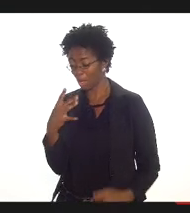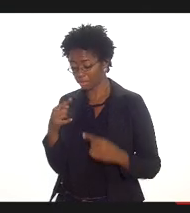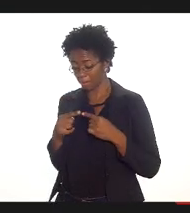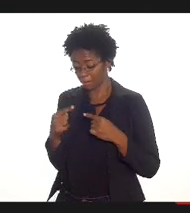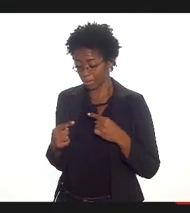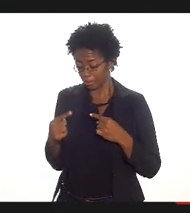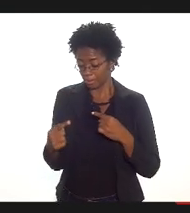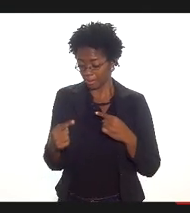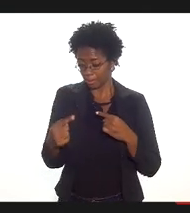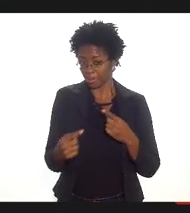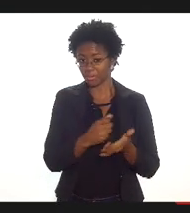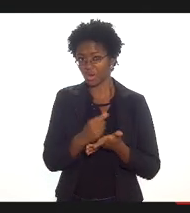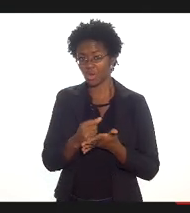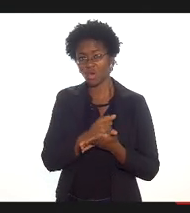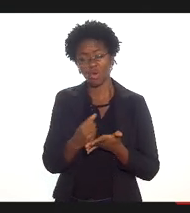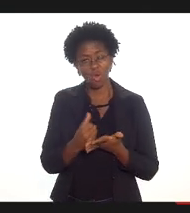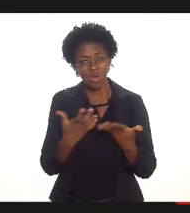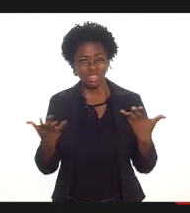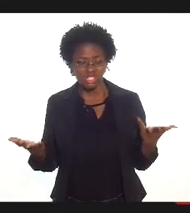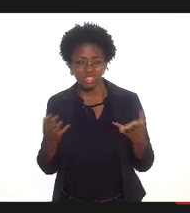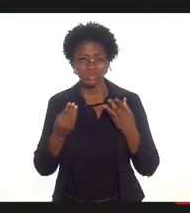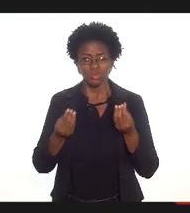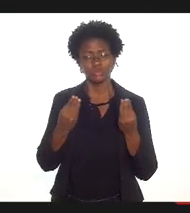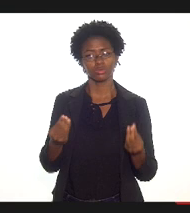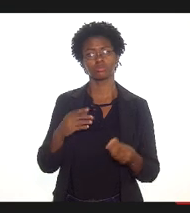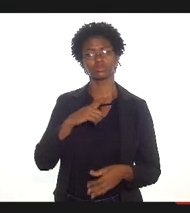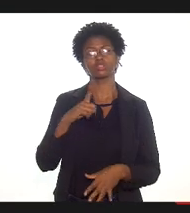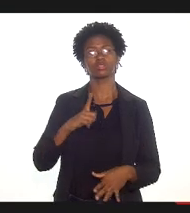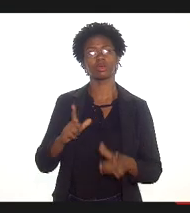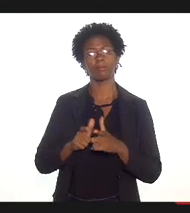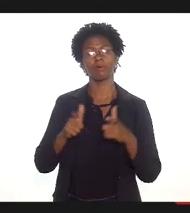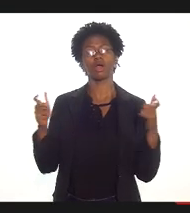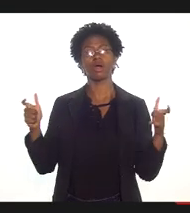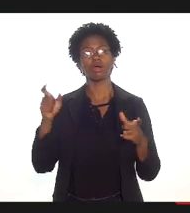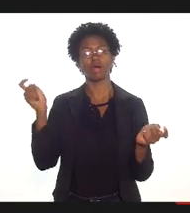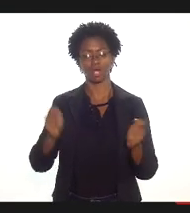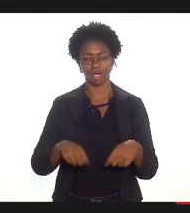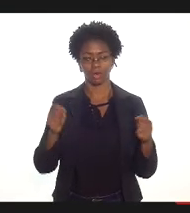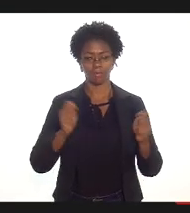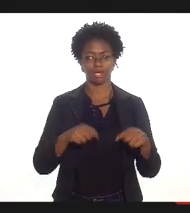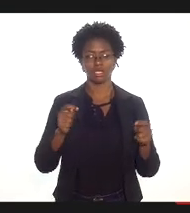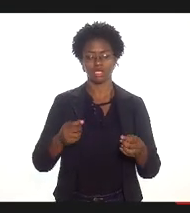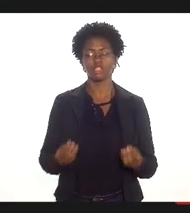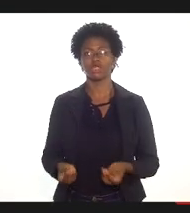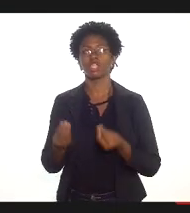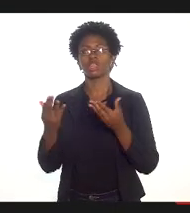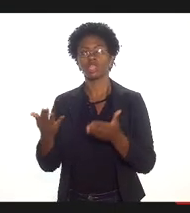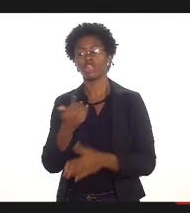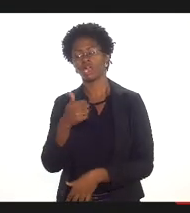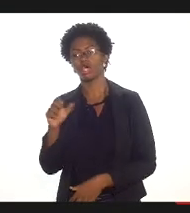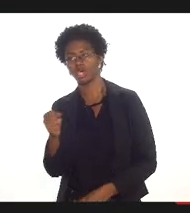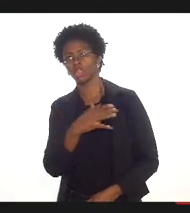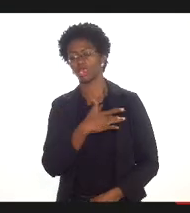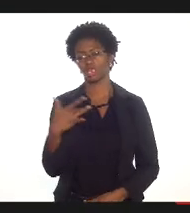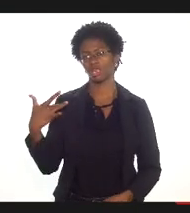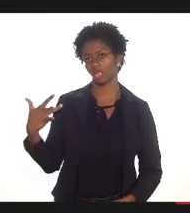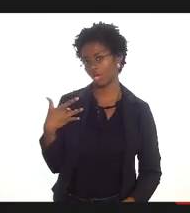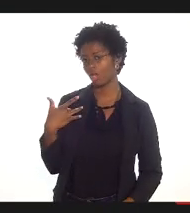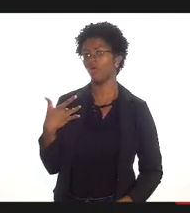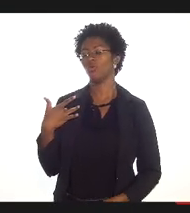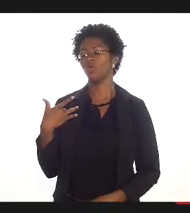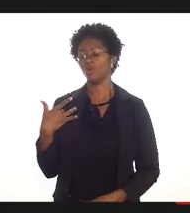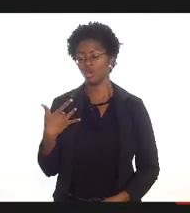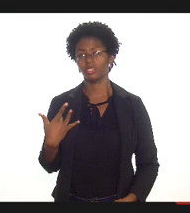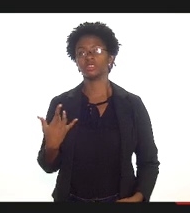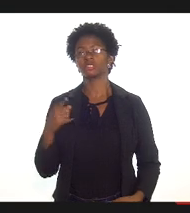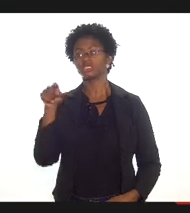vivenciando, que ela tenha maior capacidade de fazer a oferta da assistência à saúde quaternária, que